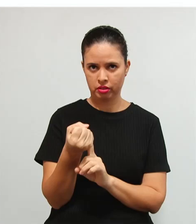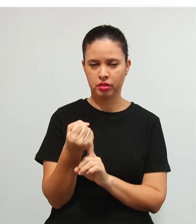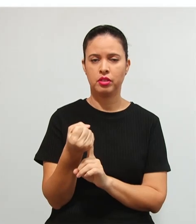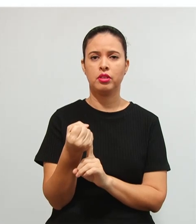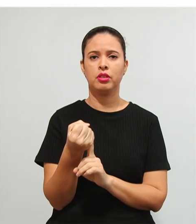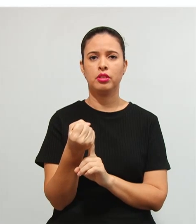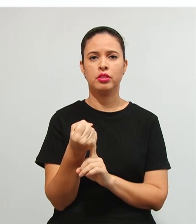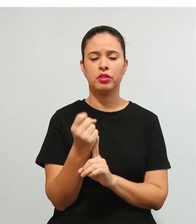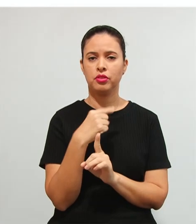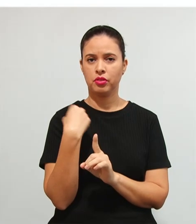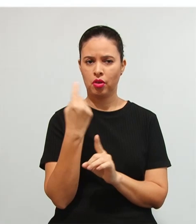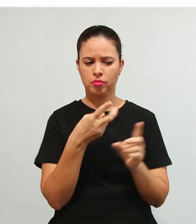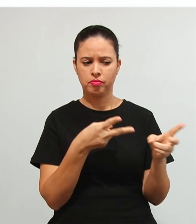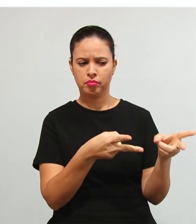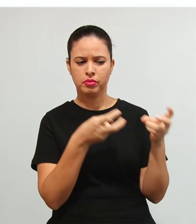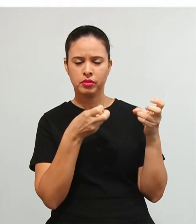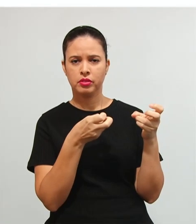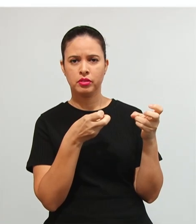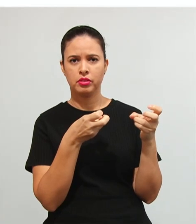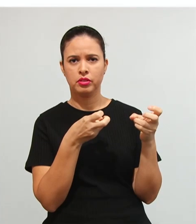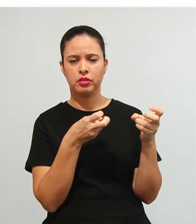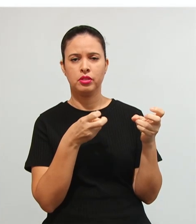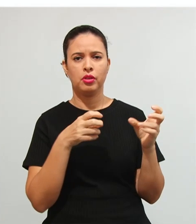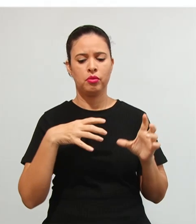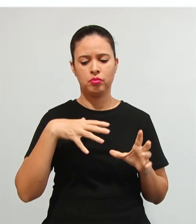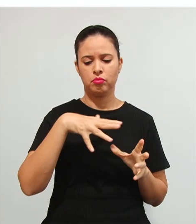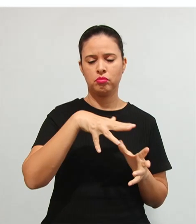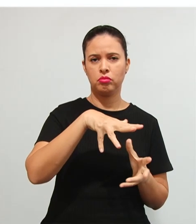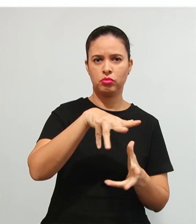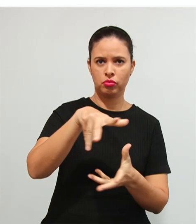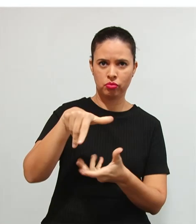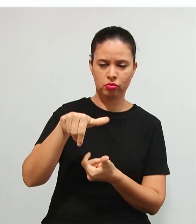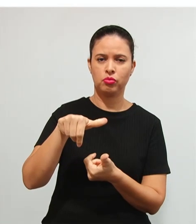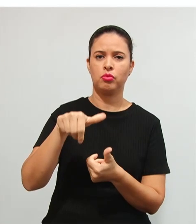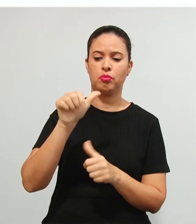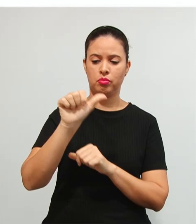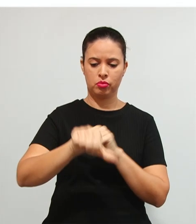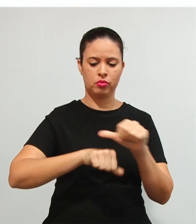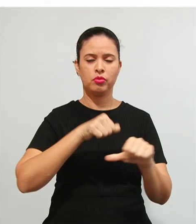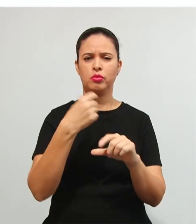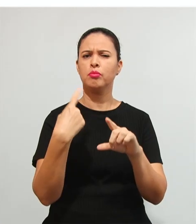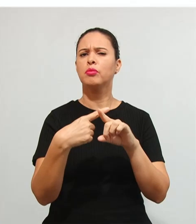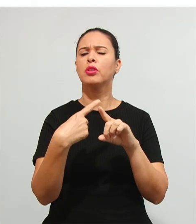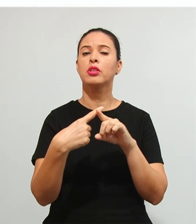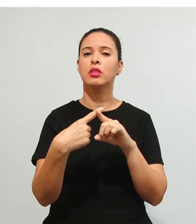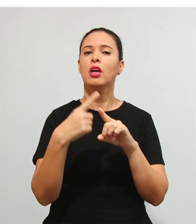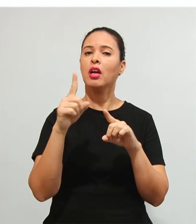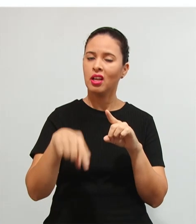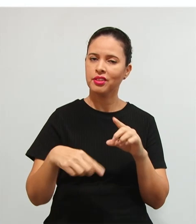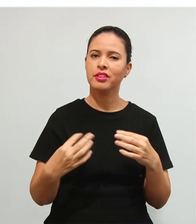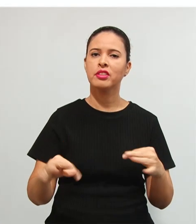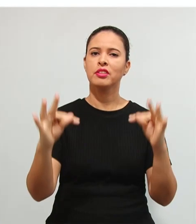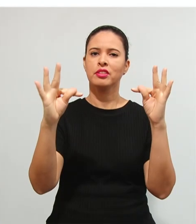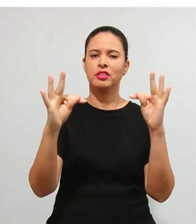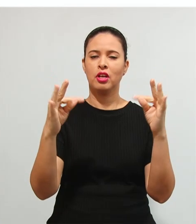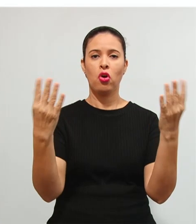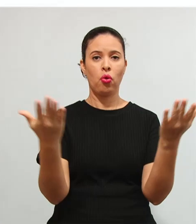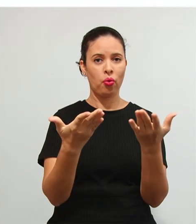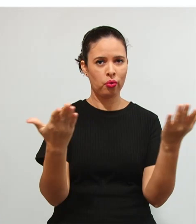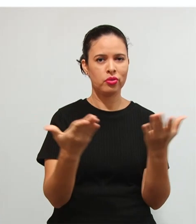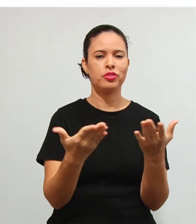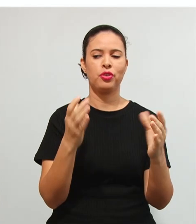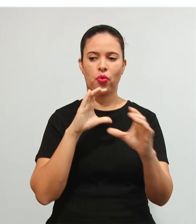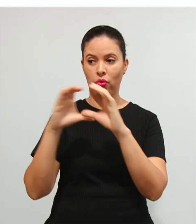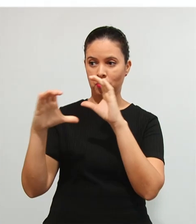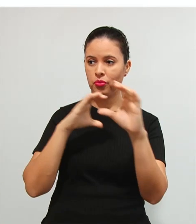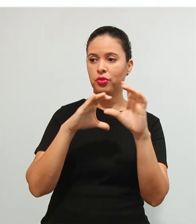forma com que a gente vê o mundo hoje é diferente do mundo anterior por causa da tecnologia, a forma com que comunicamos